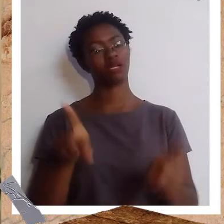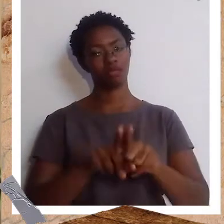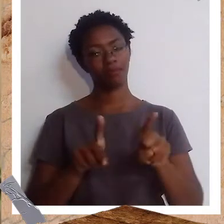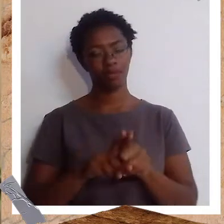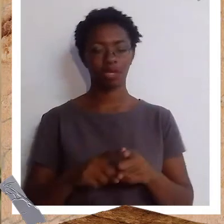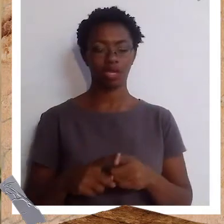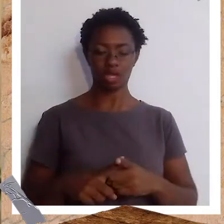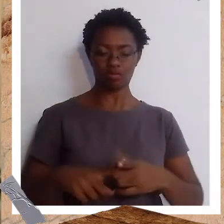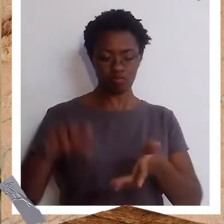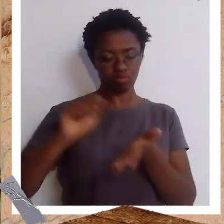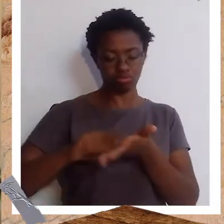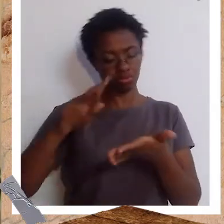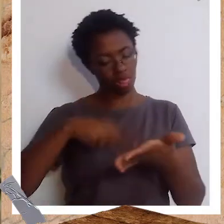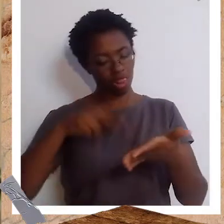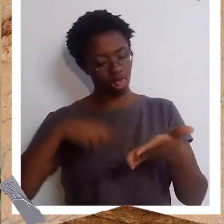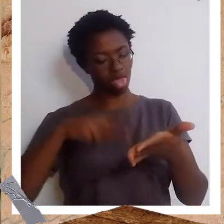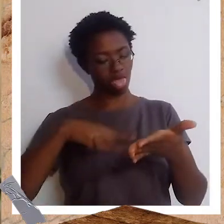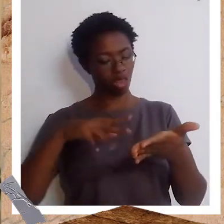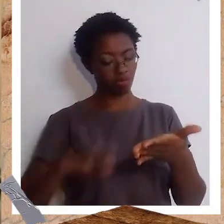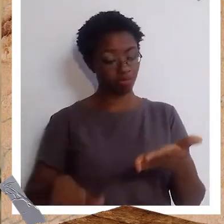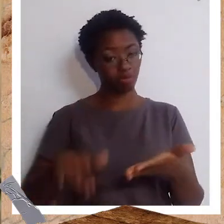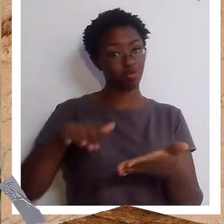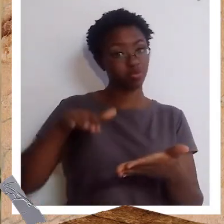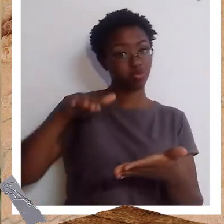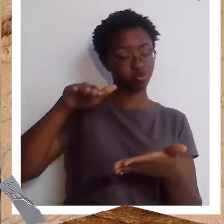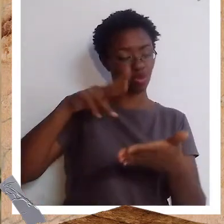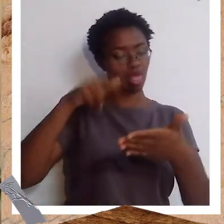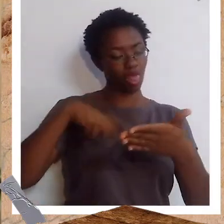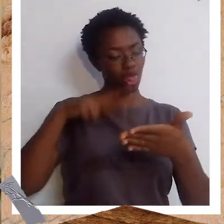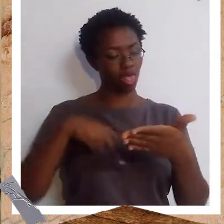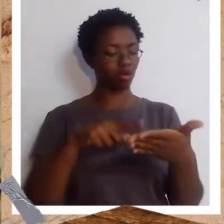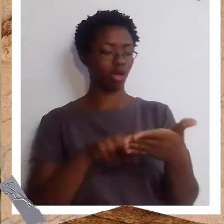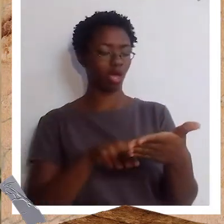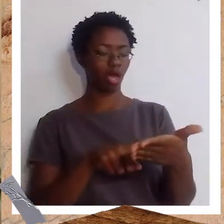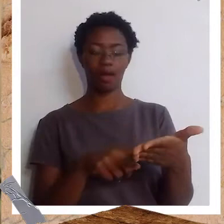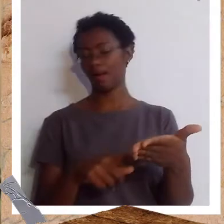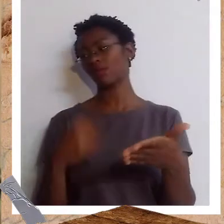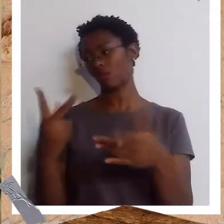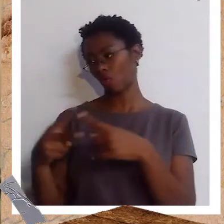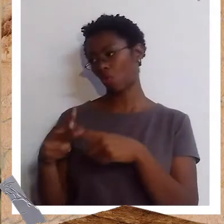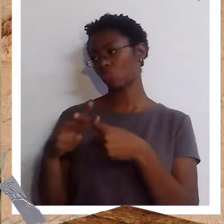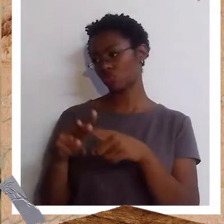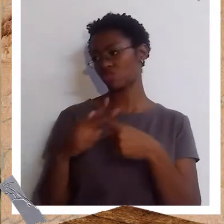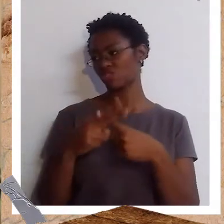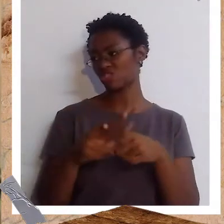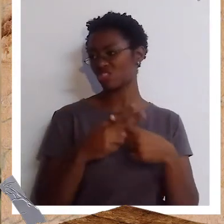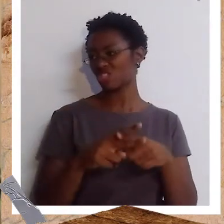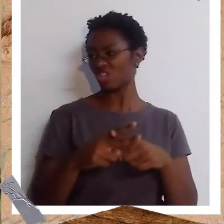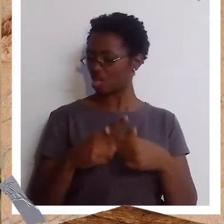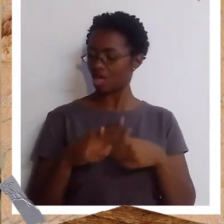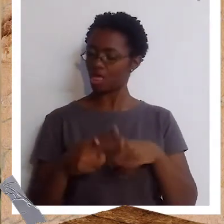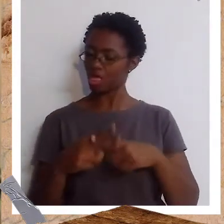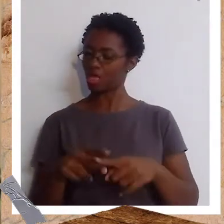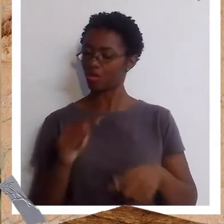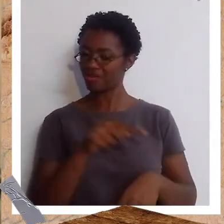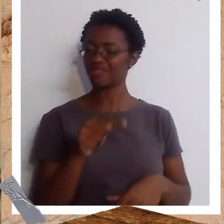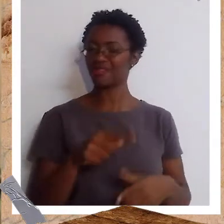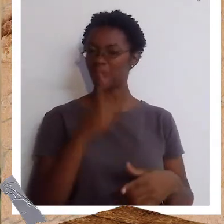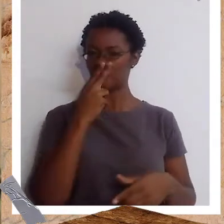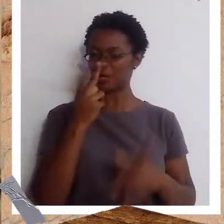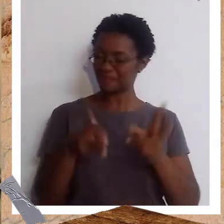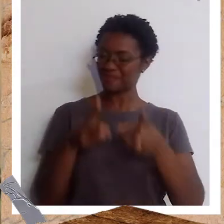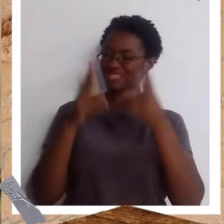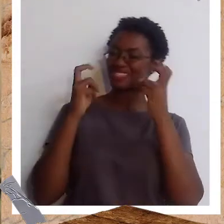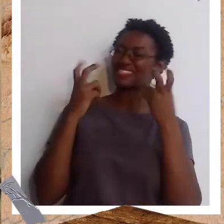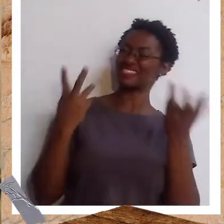que foi se alfabetizando e escrevendo e lendo, foi também ajudando e revisando a própria mãe. Isso é muito notório quando a